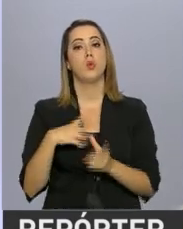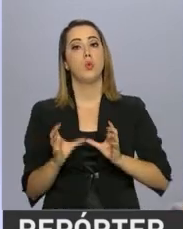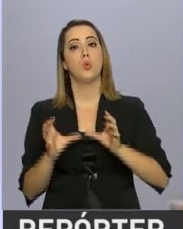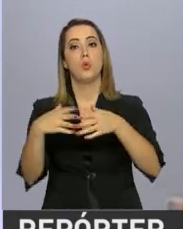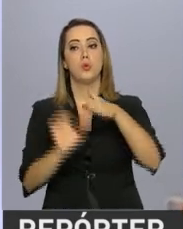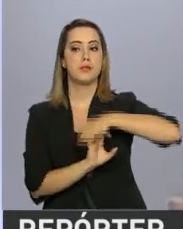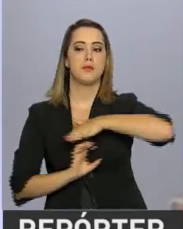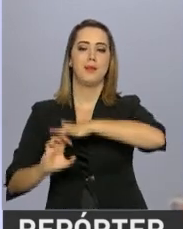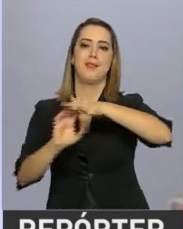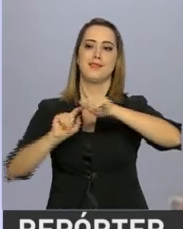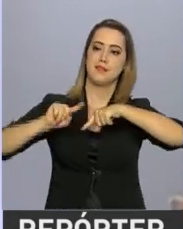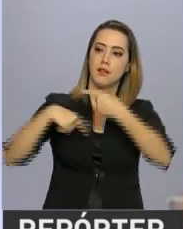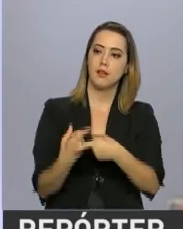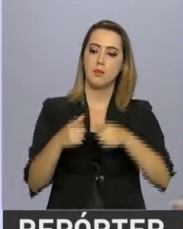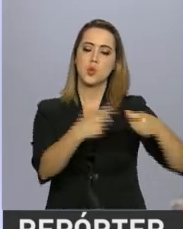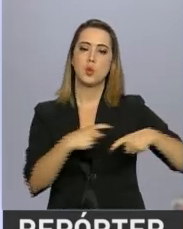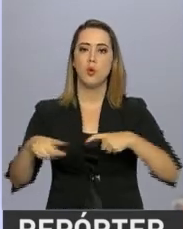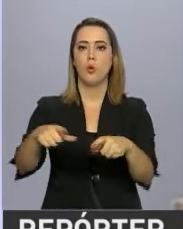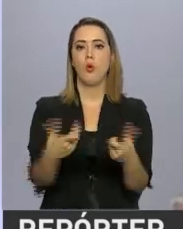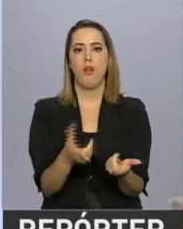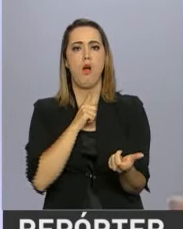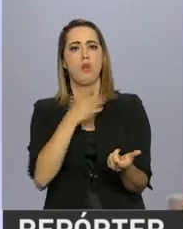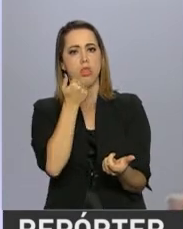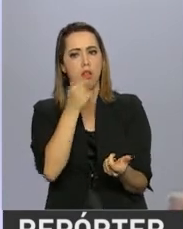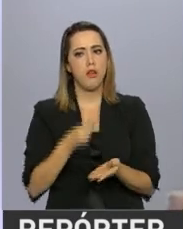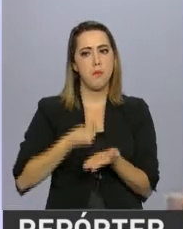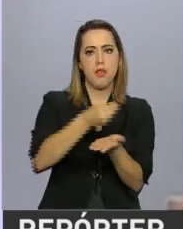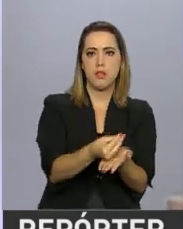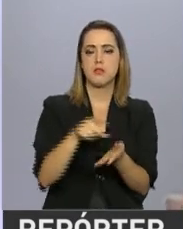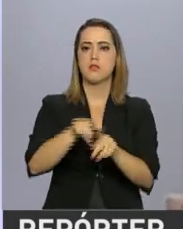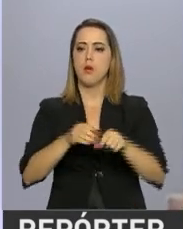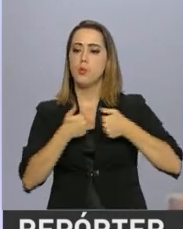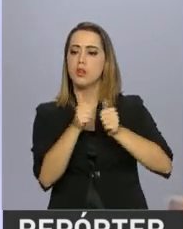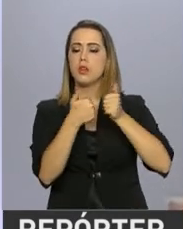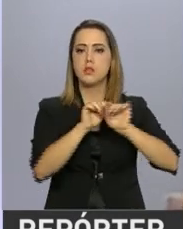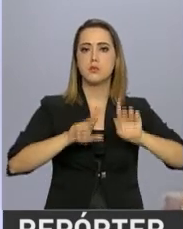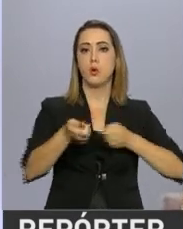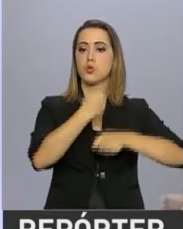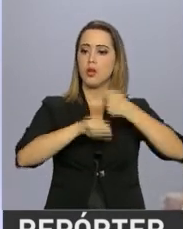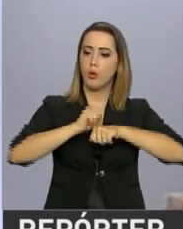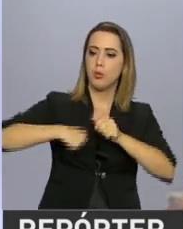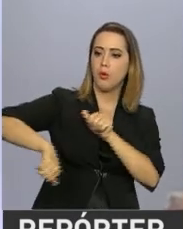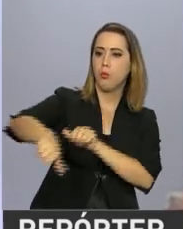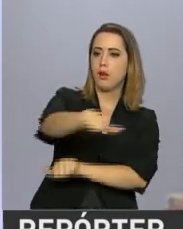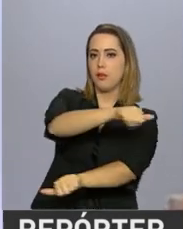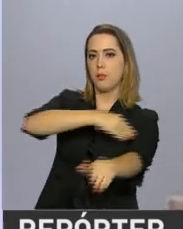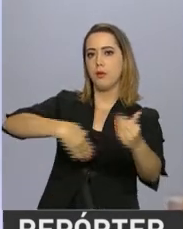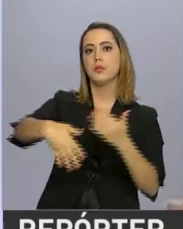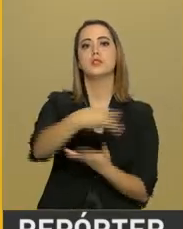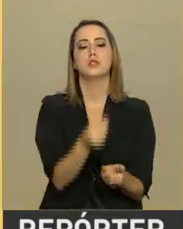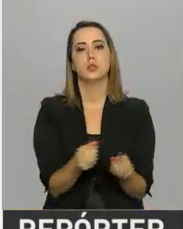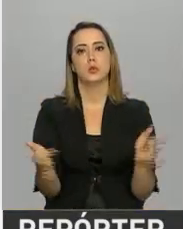obra a localização da obra que tem a alimentação que fornece o transporte a economia acaba girando diretamente